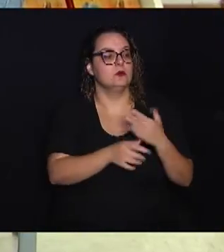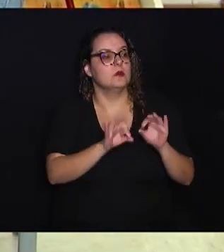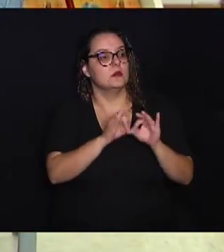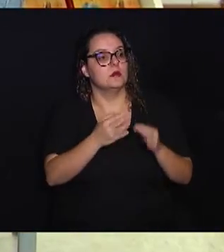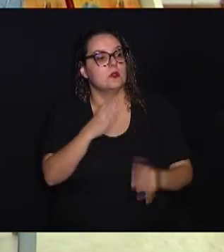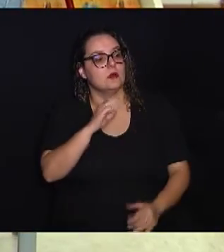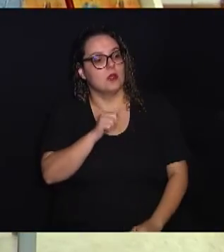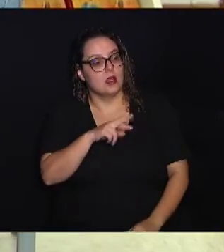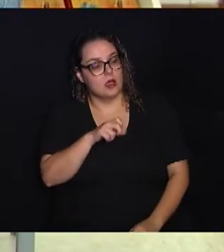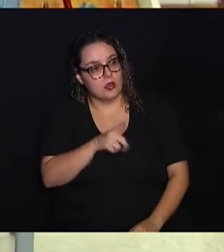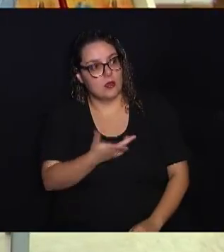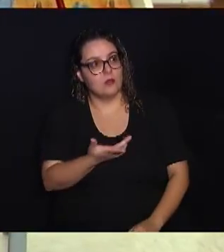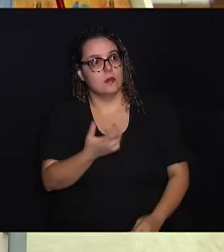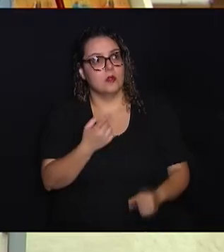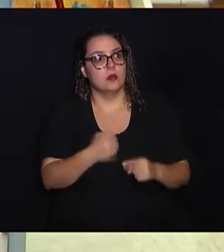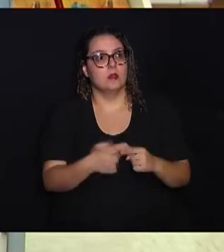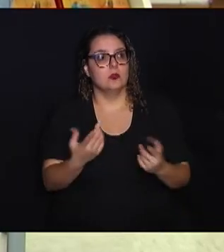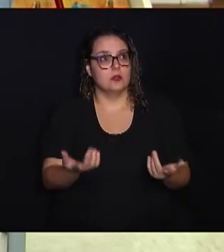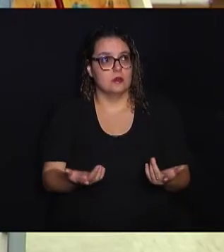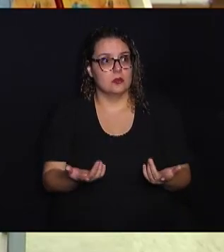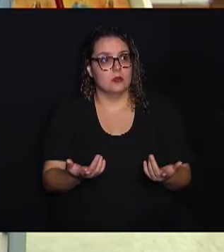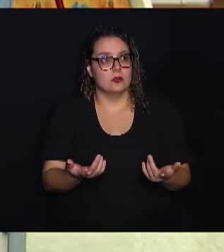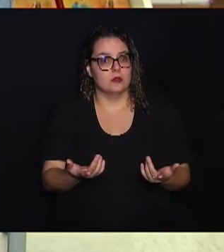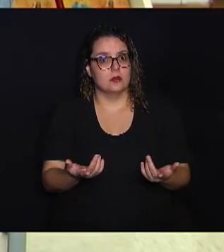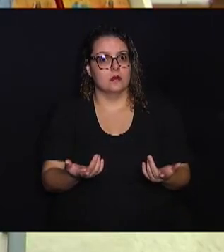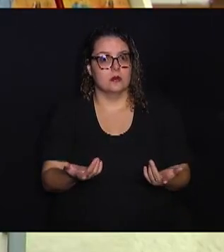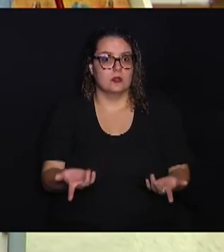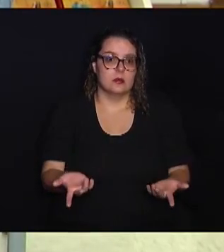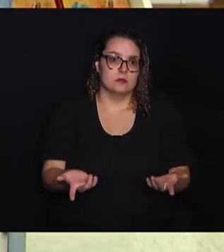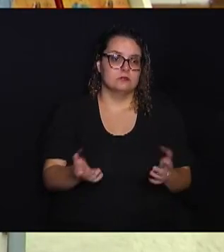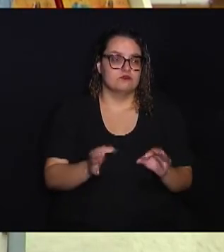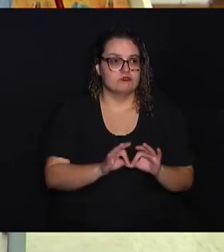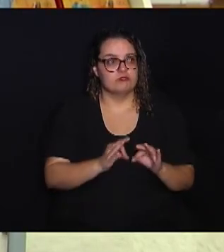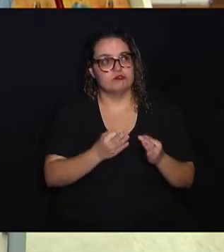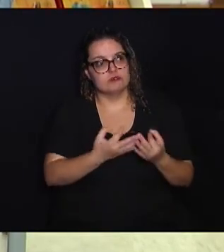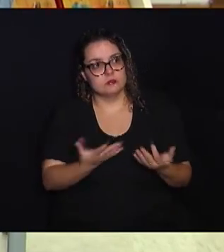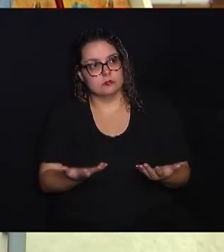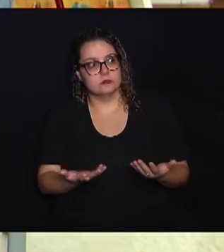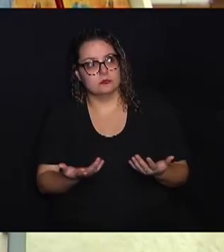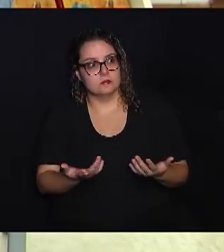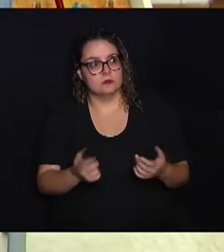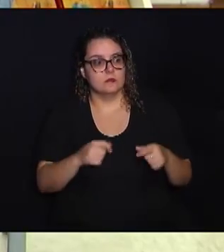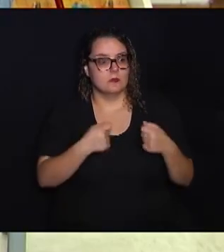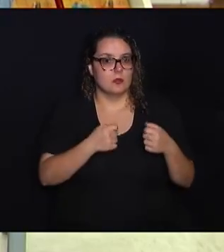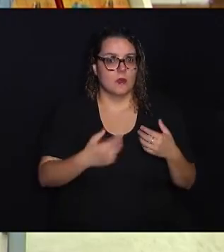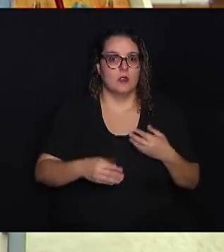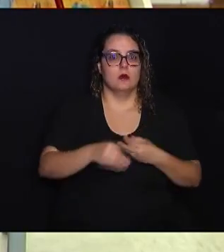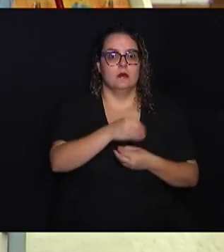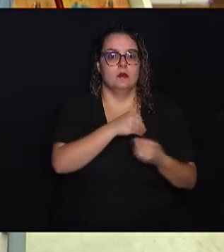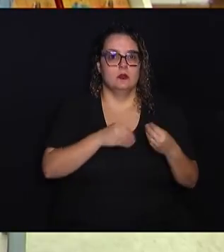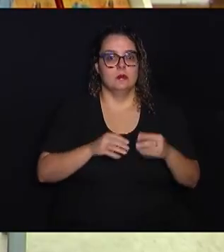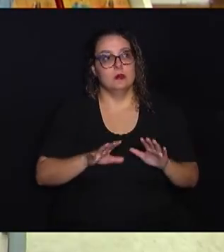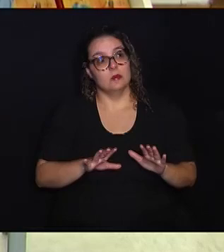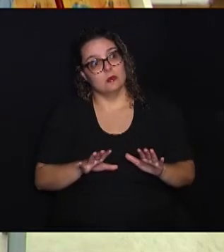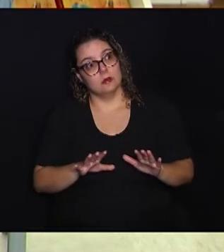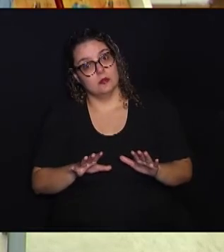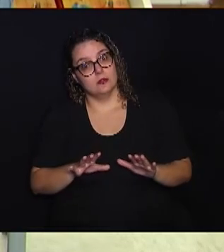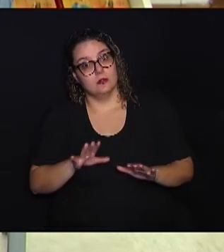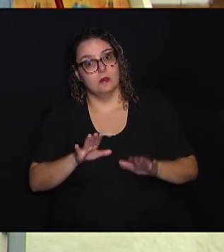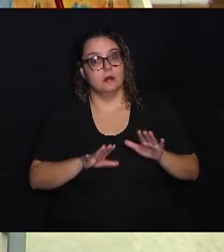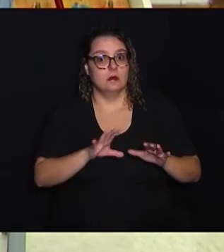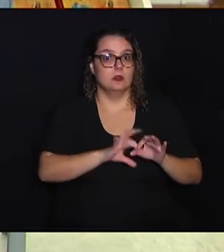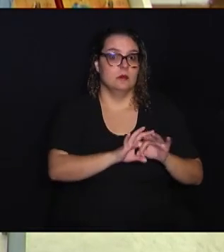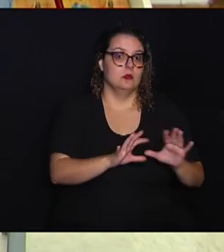Porque muita gente fala, não, a família deve, né, se envolver, outros falam, nem tanto, deixa mais